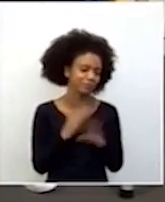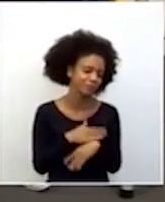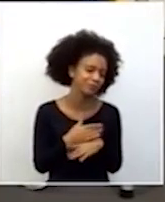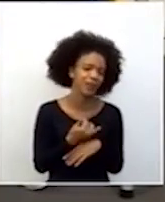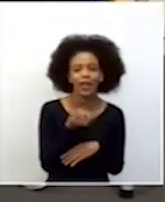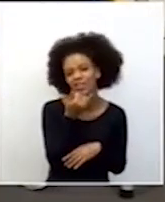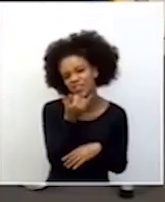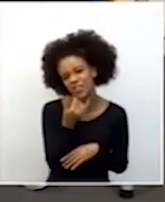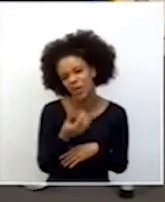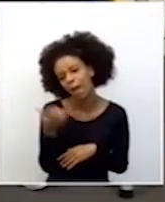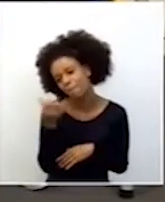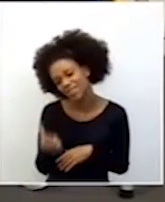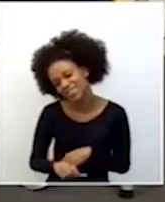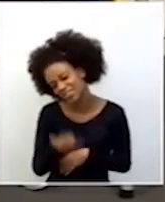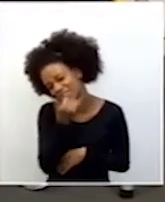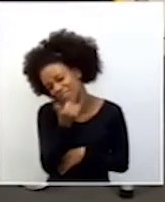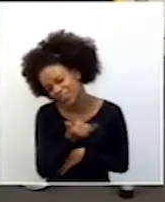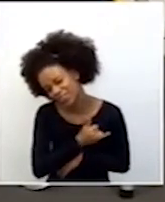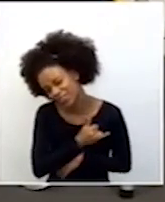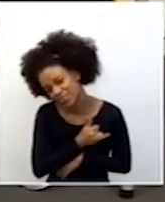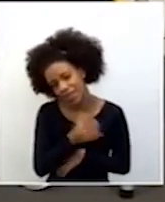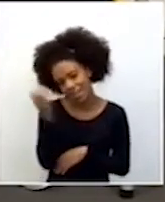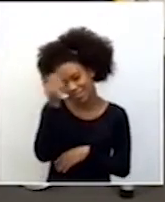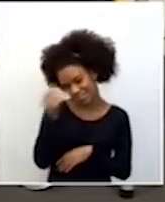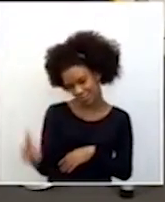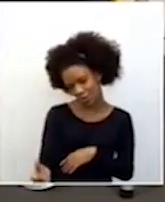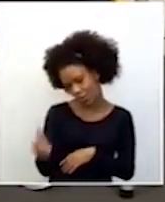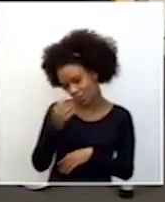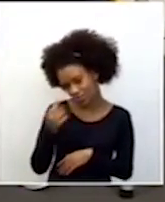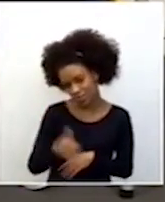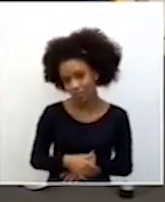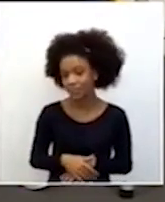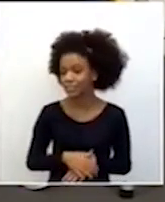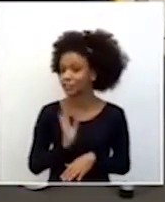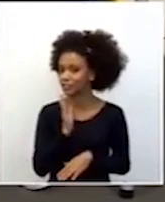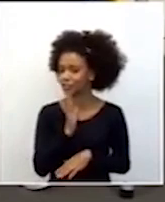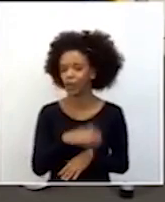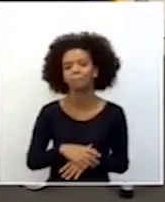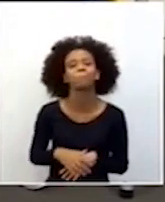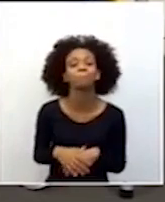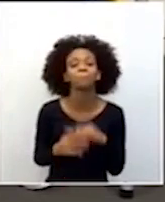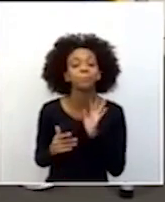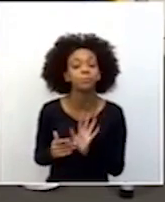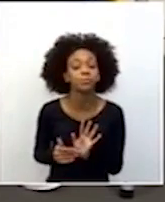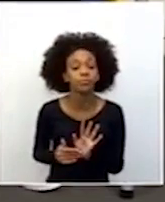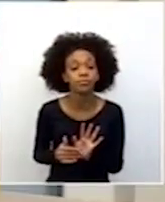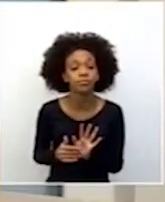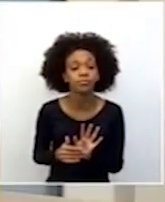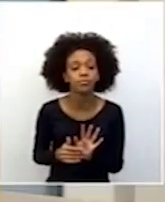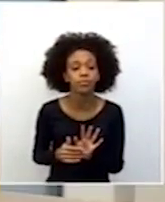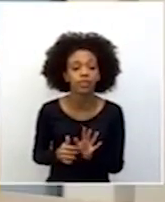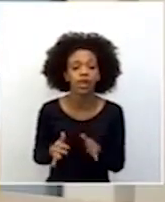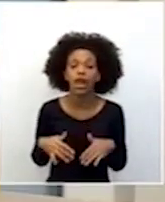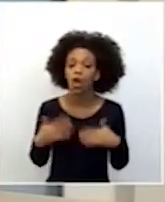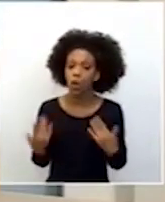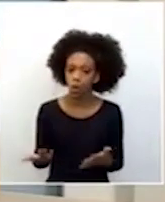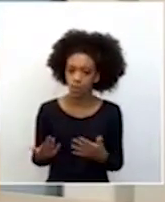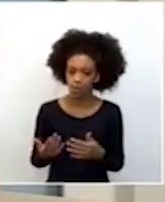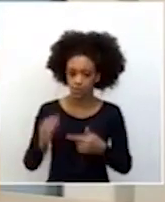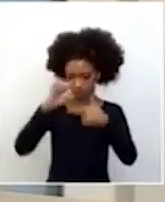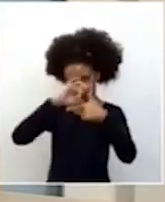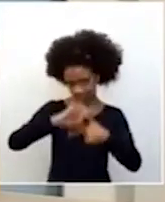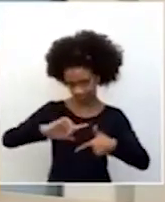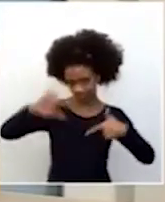desculpa. Sexta-feira, perdão. Hoje, vamos sextou. Em breve. Gente, olha, como essa